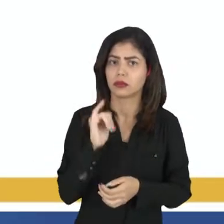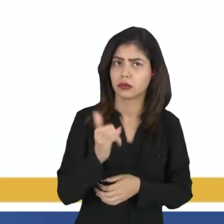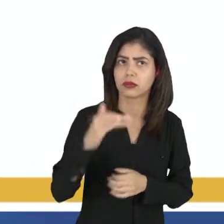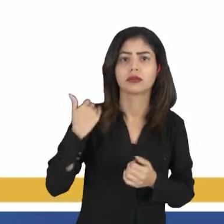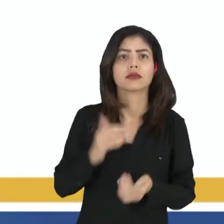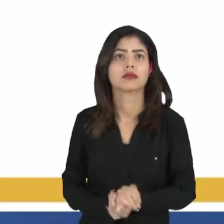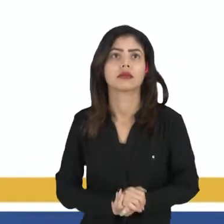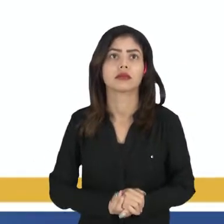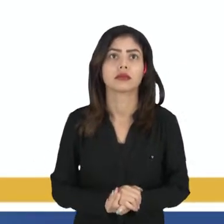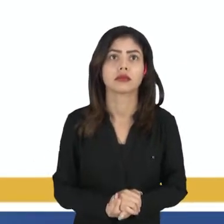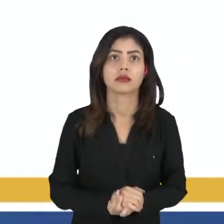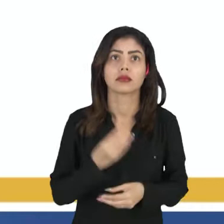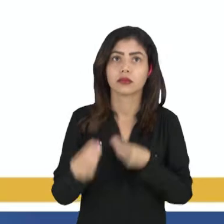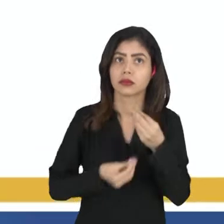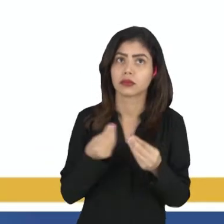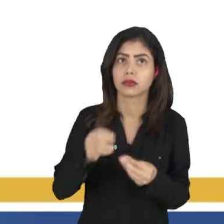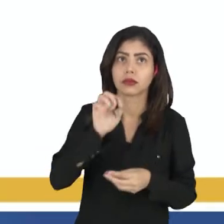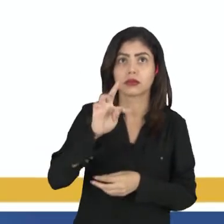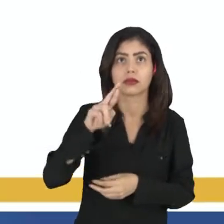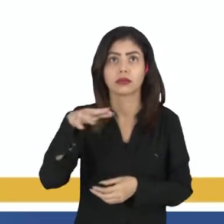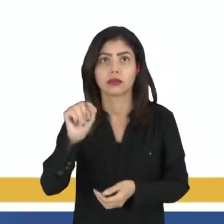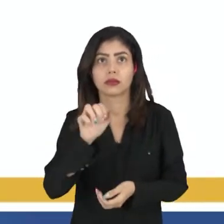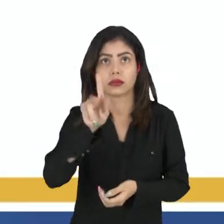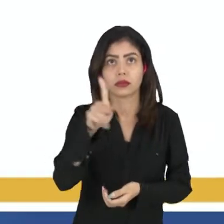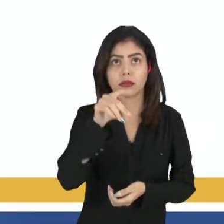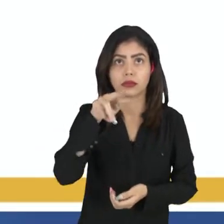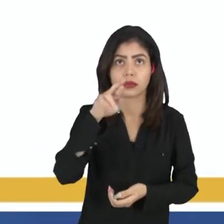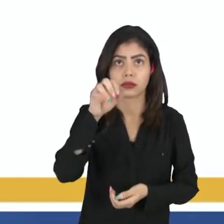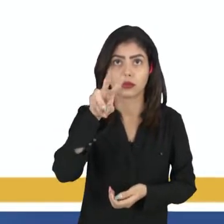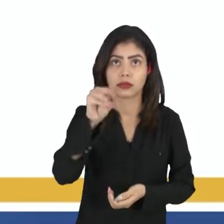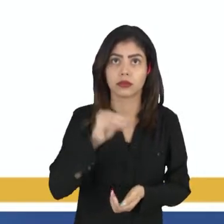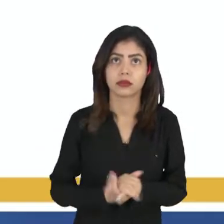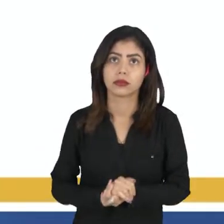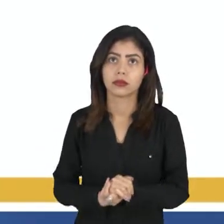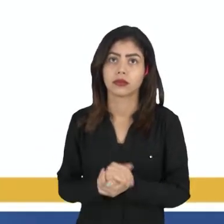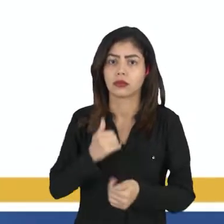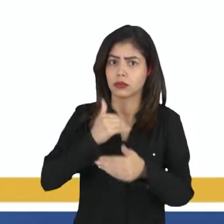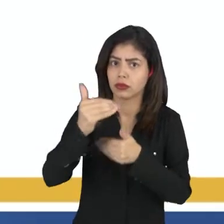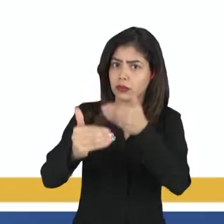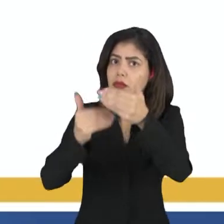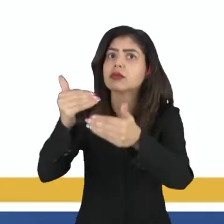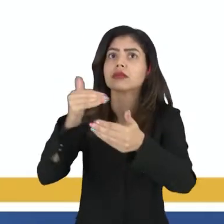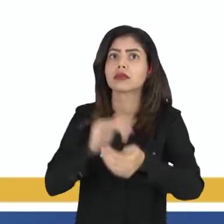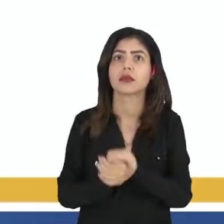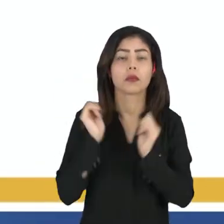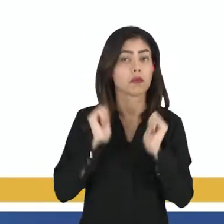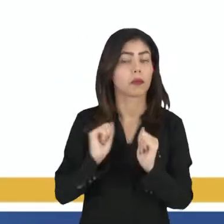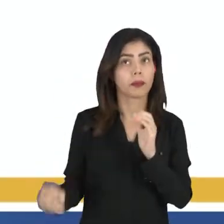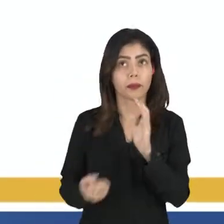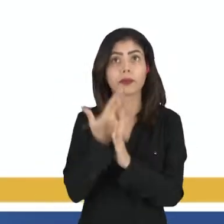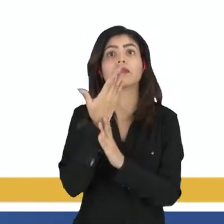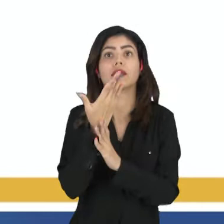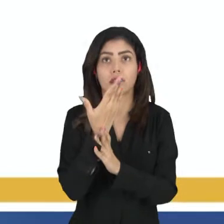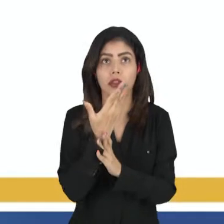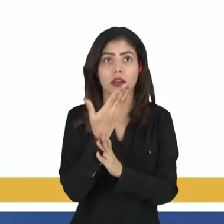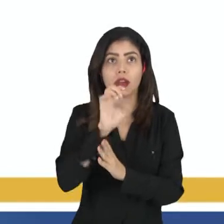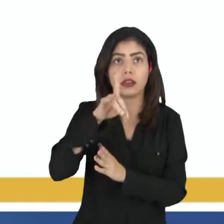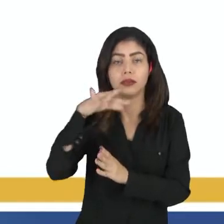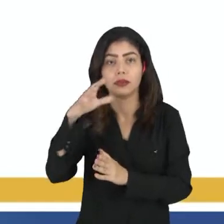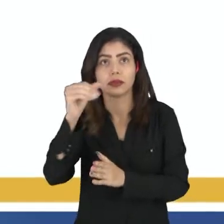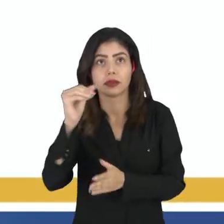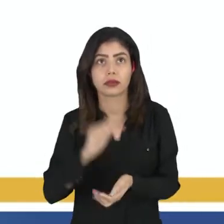meios eletrônicos, com o uso de softwares e hardwares avançados que permitem a criação,